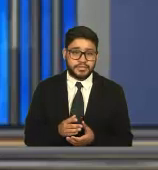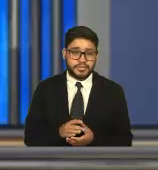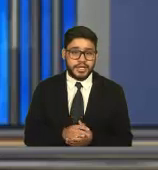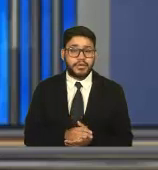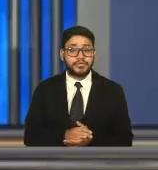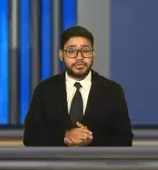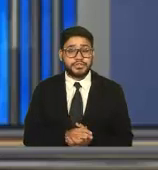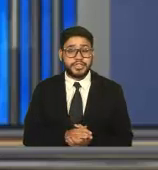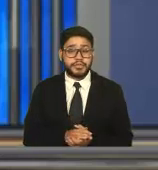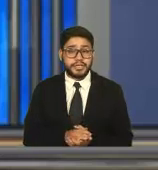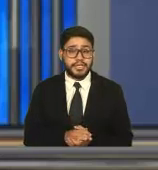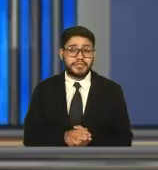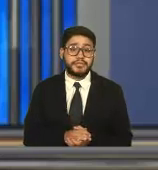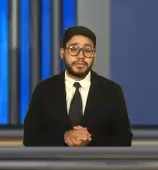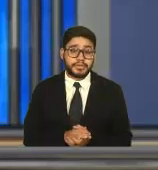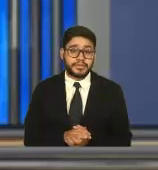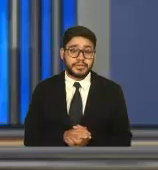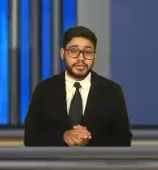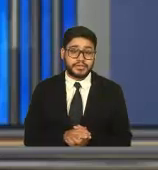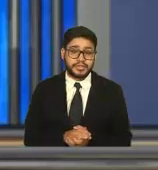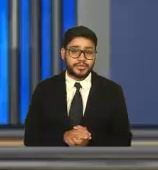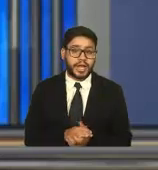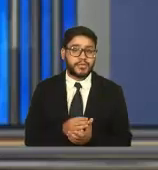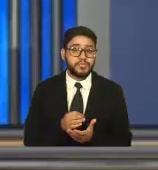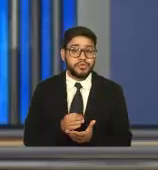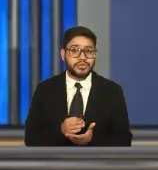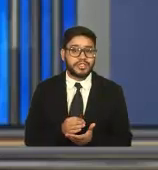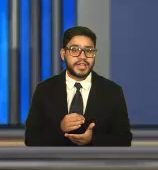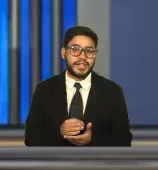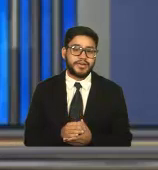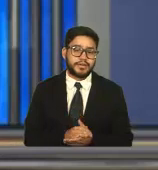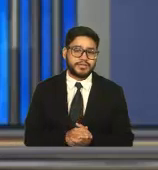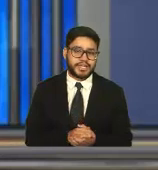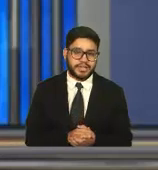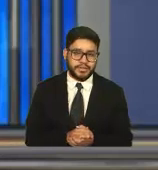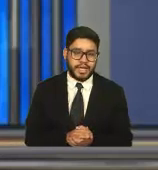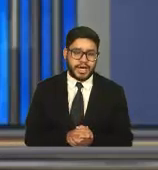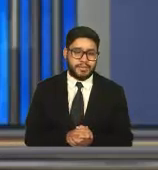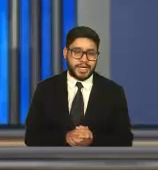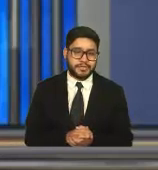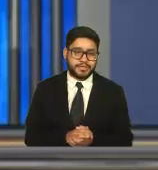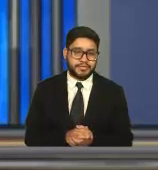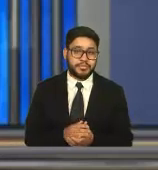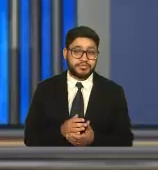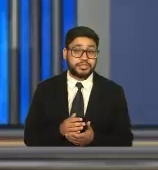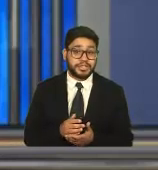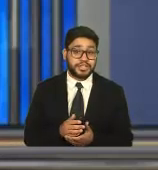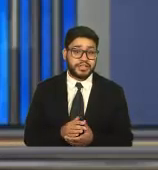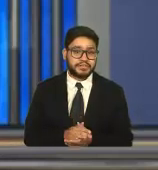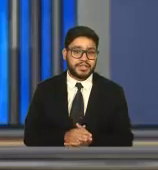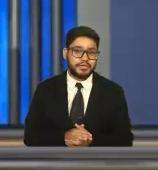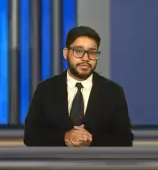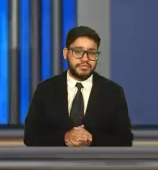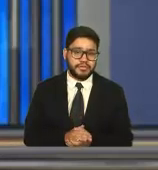Rodrigues dos Santos encontrou o dinheiro e devolveu para os idosos que choraram muito de alegria ao reencontrá-lo "Foi